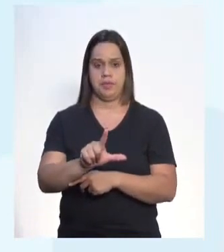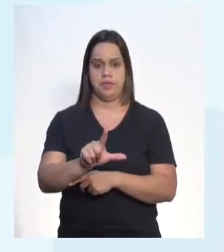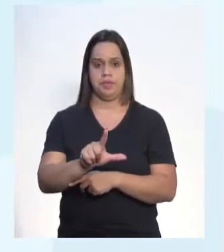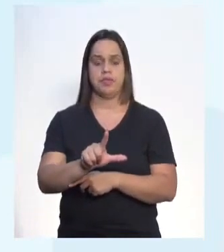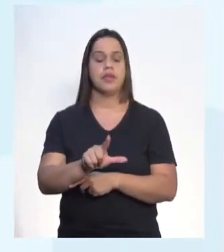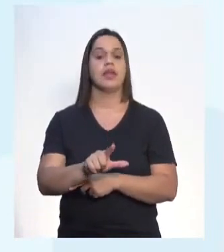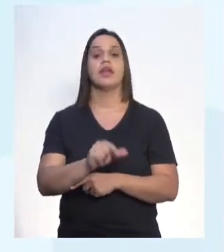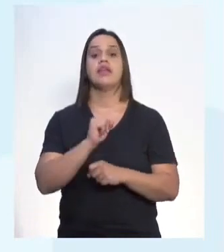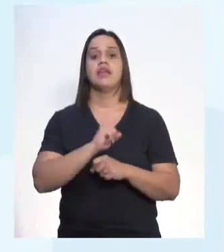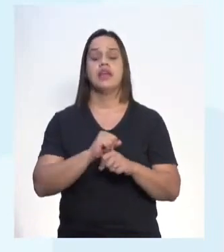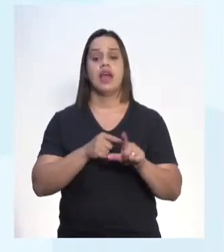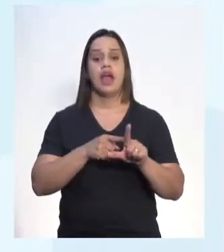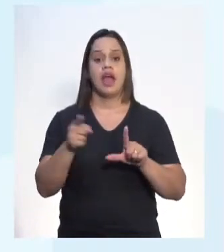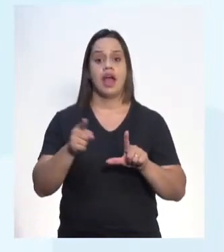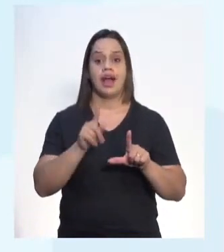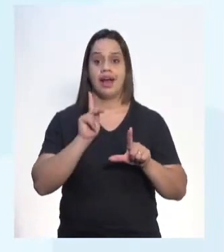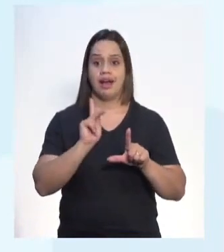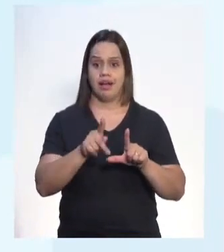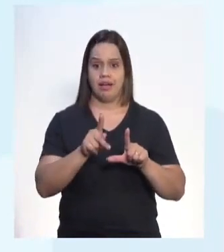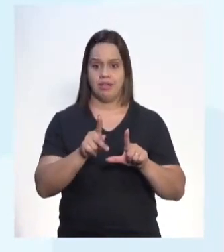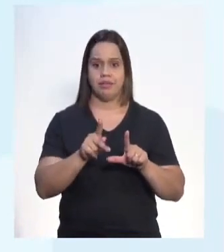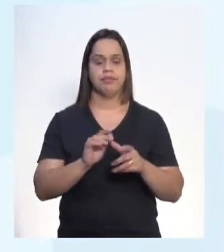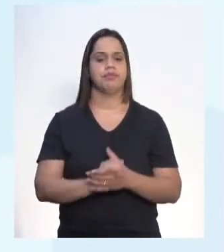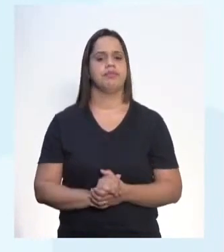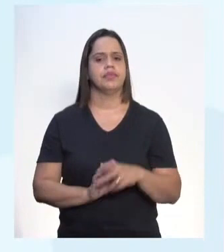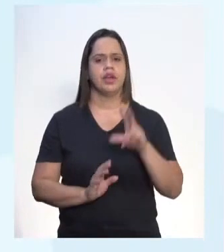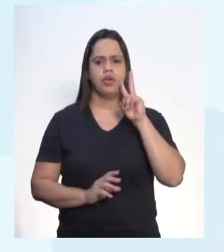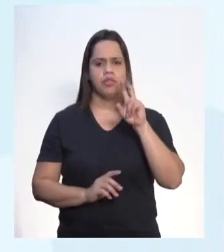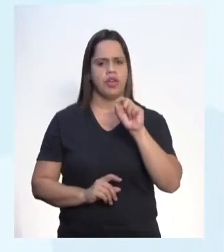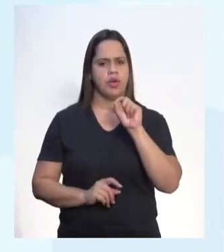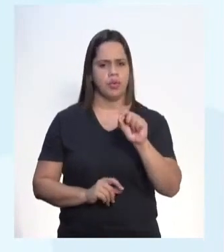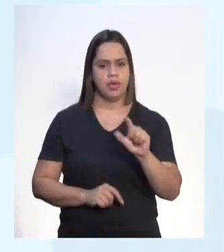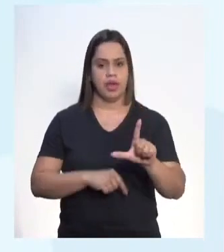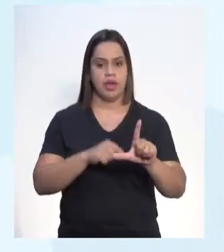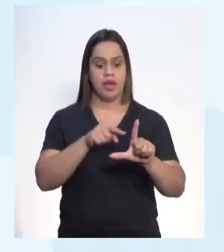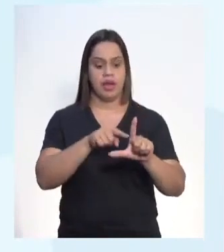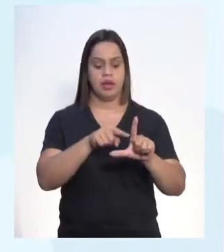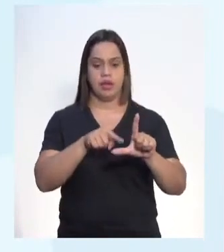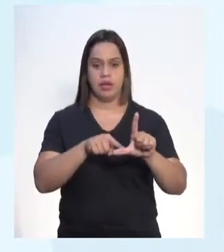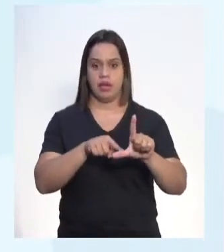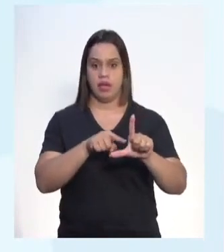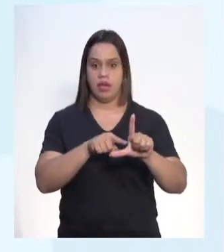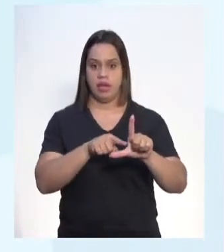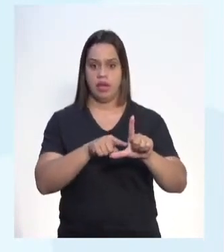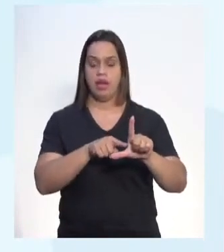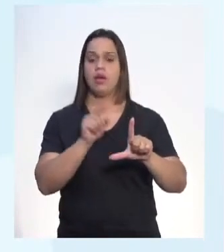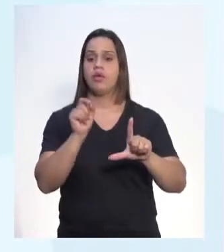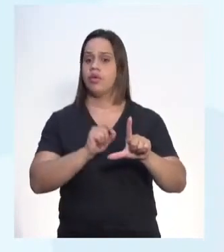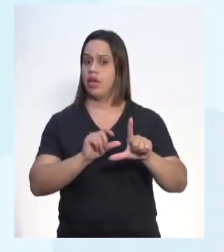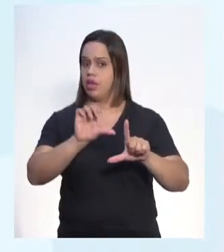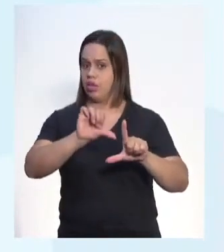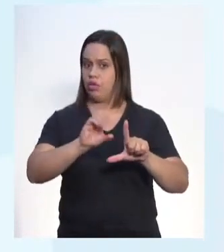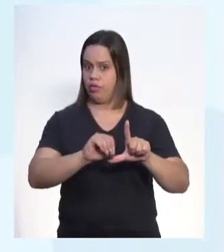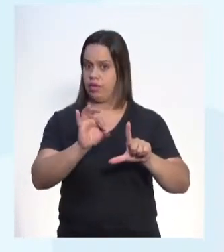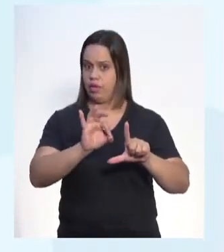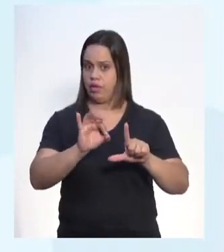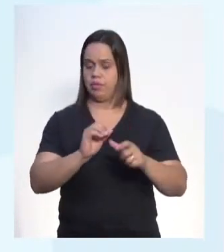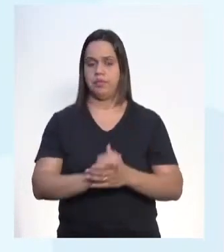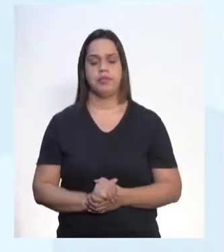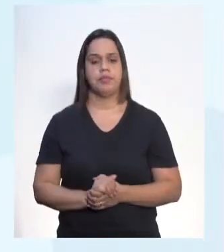JKL, reto em K. Então, olhe que no vértice K o ângulo tem 90